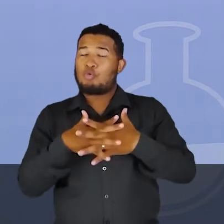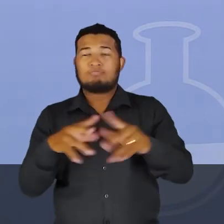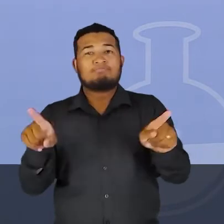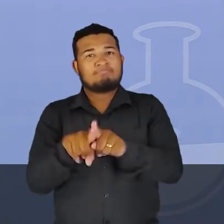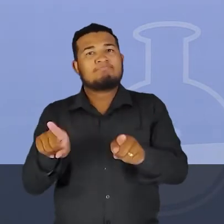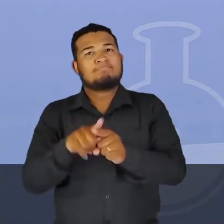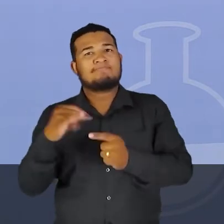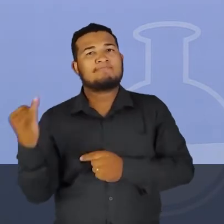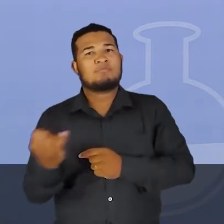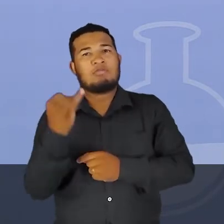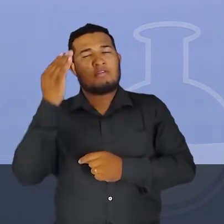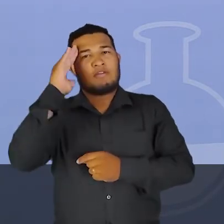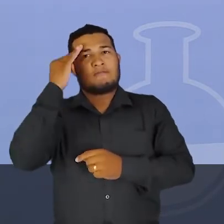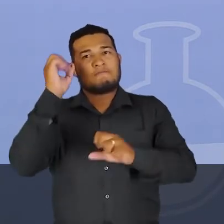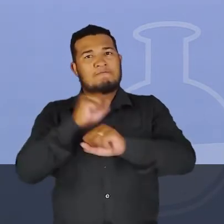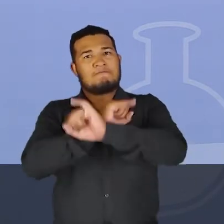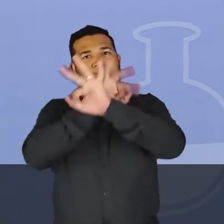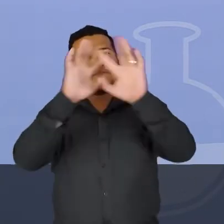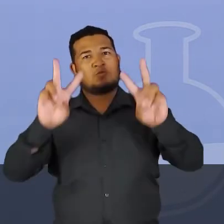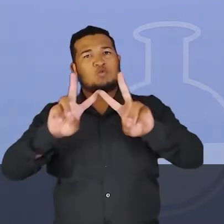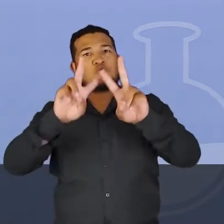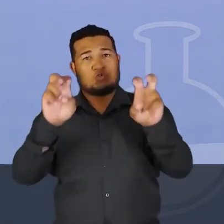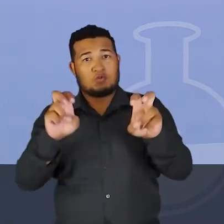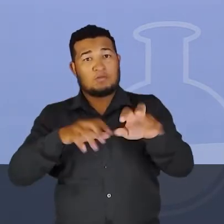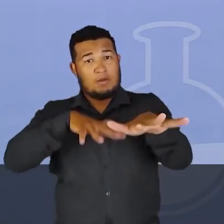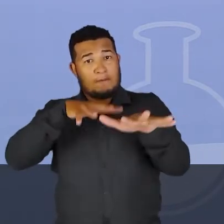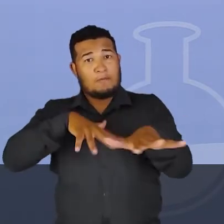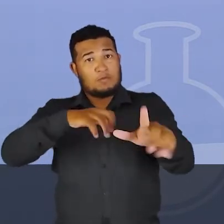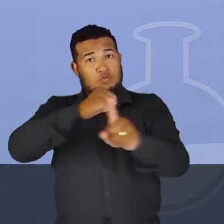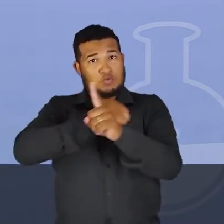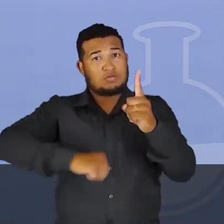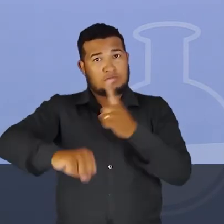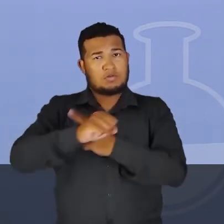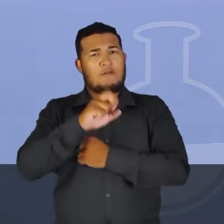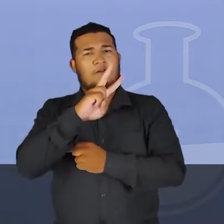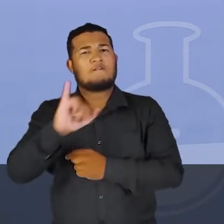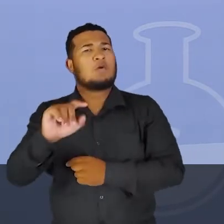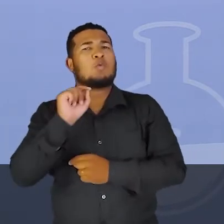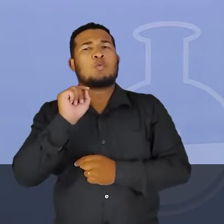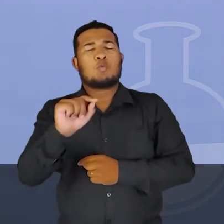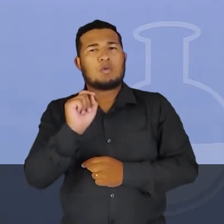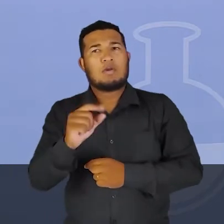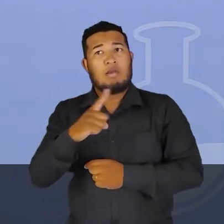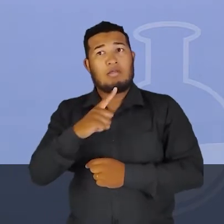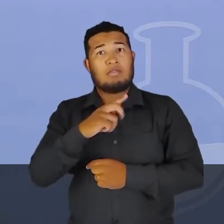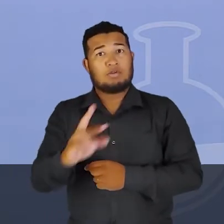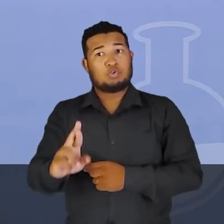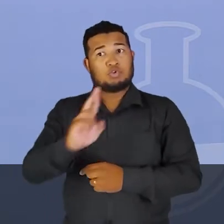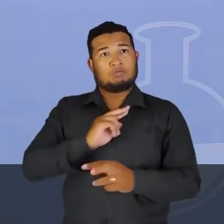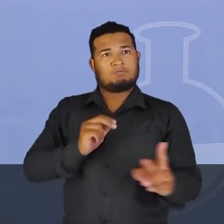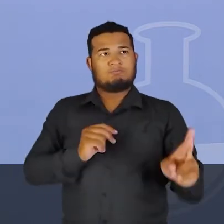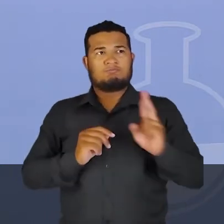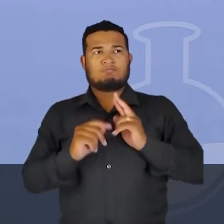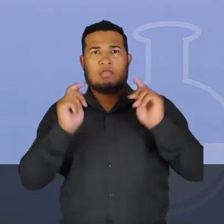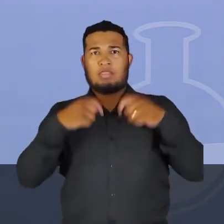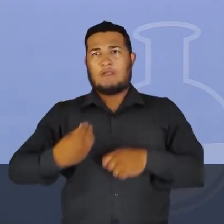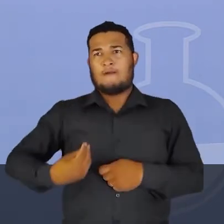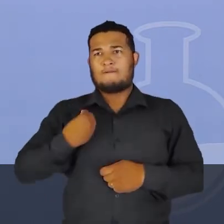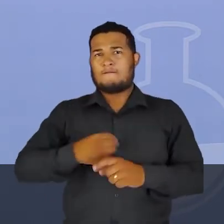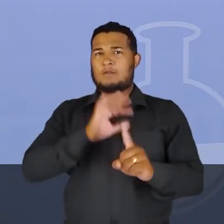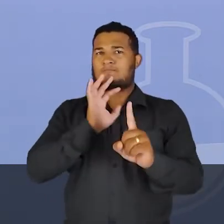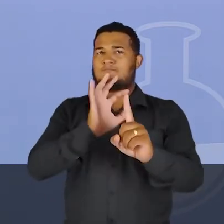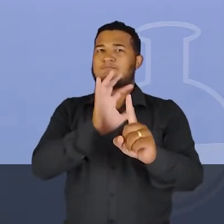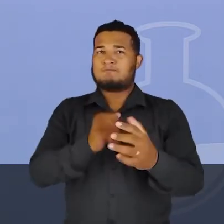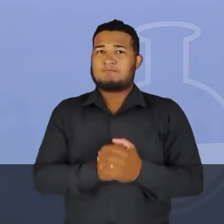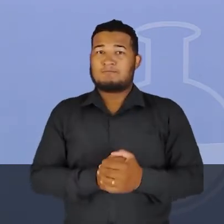que é importante a gente entender sobre isso. Os movimentos sociais vão fazer ter resultados que vão refletir na sua vida. Então, é